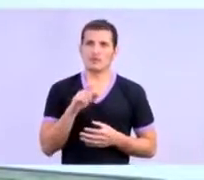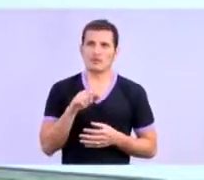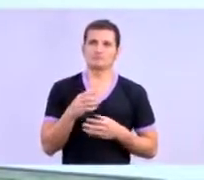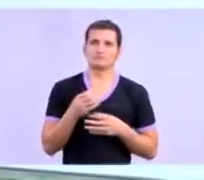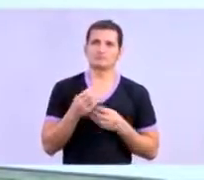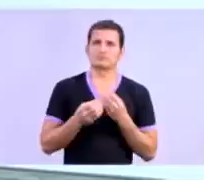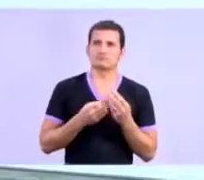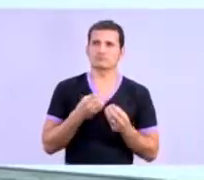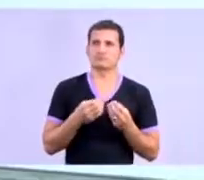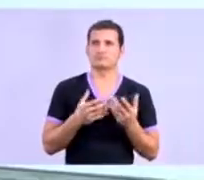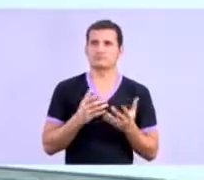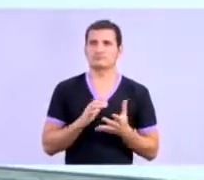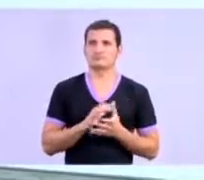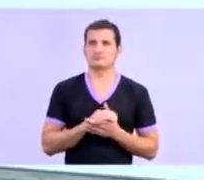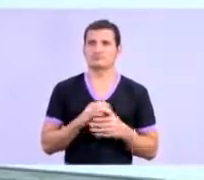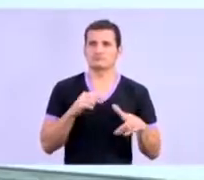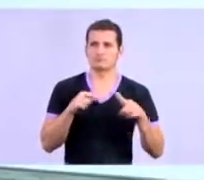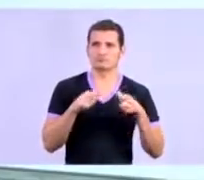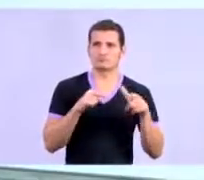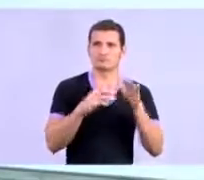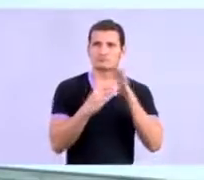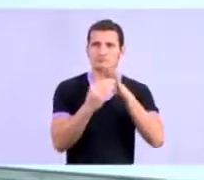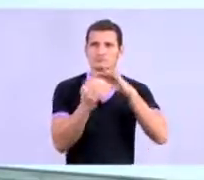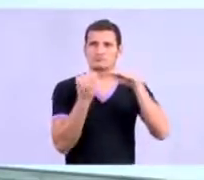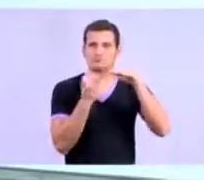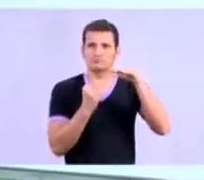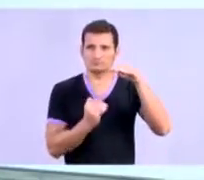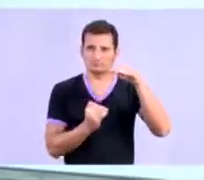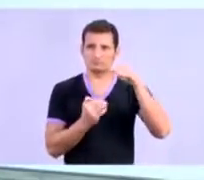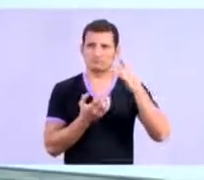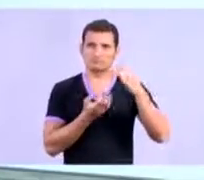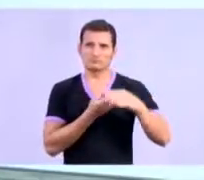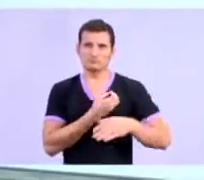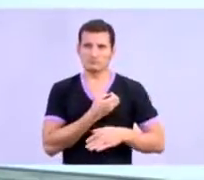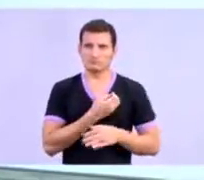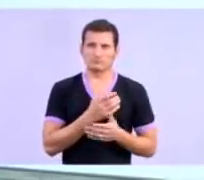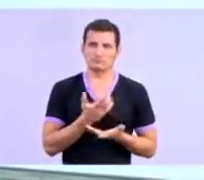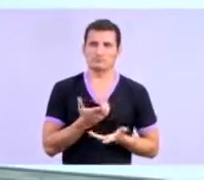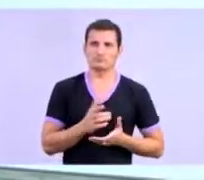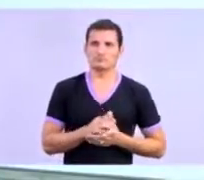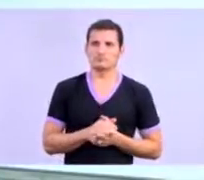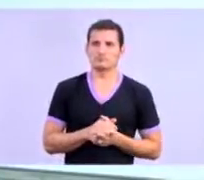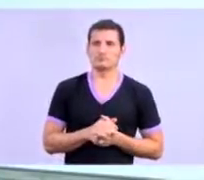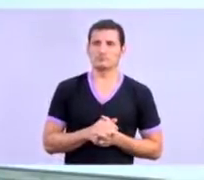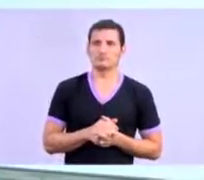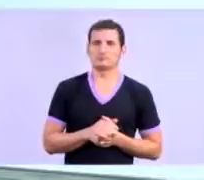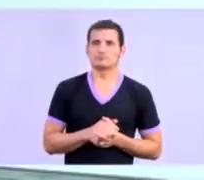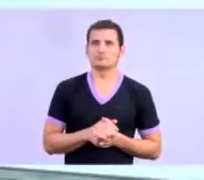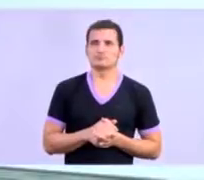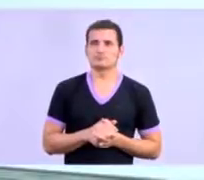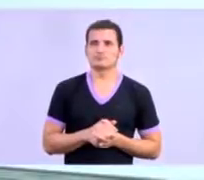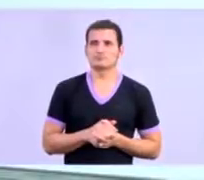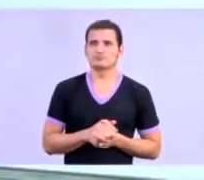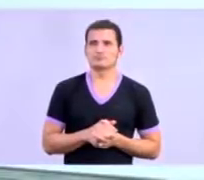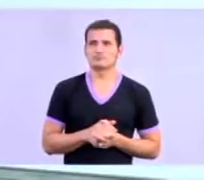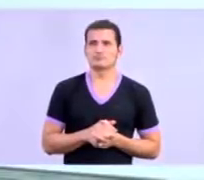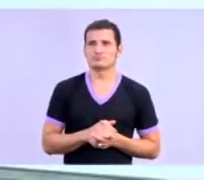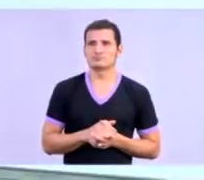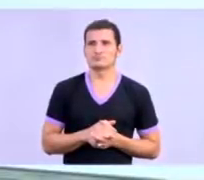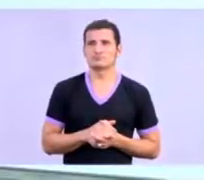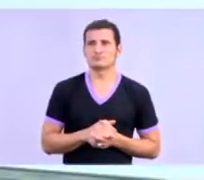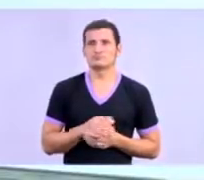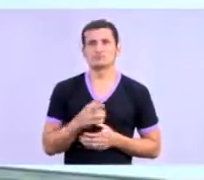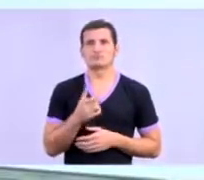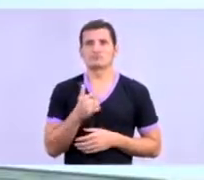com um modelo de camadas e com protocolos. Nós não precisamos dizer, não necessariamente existe uma